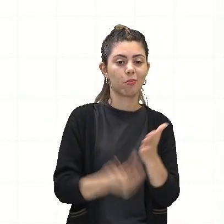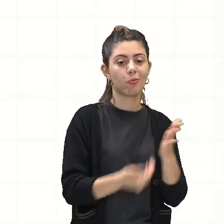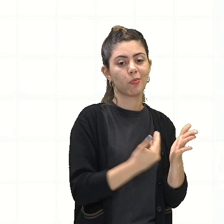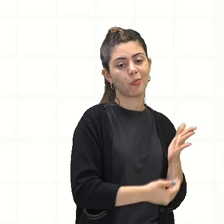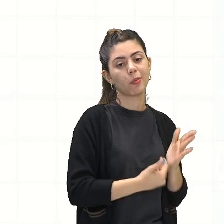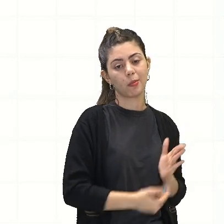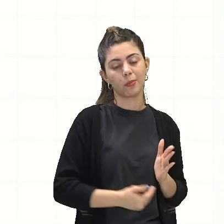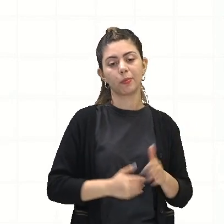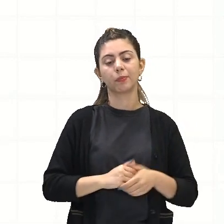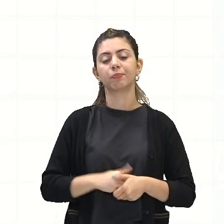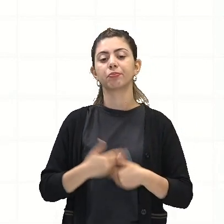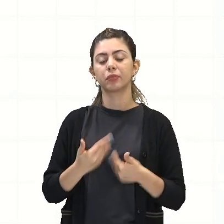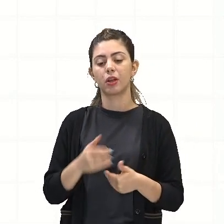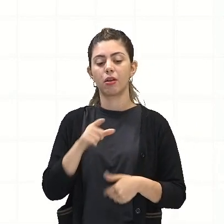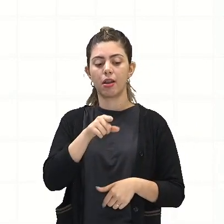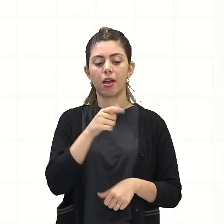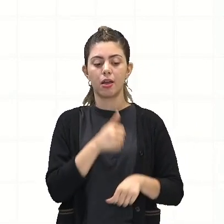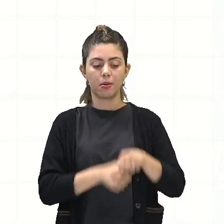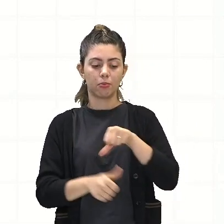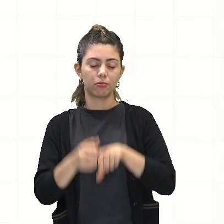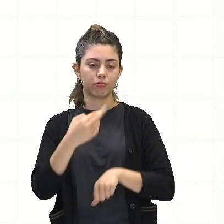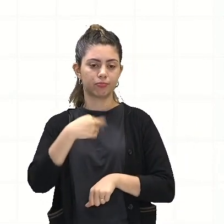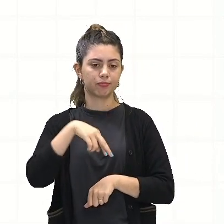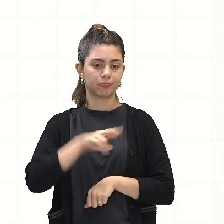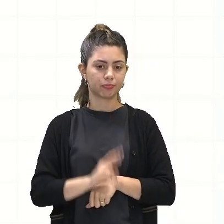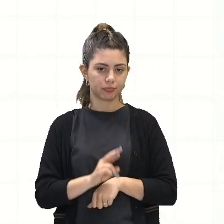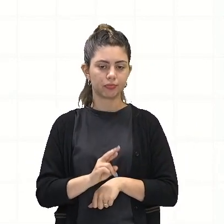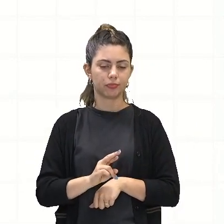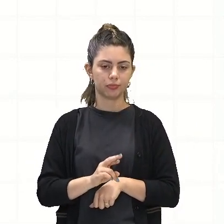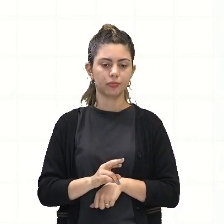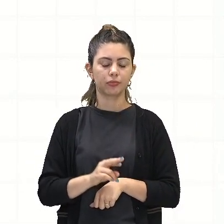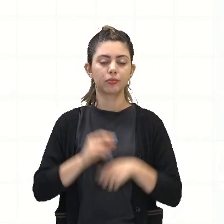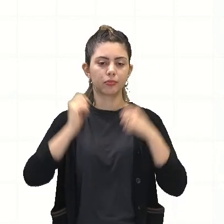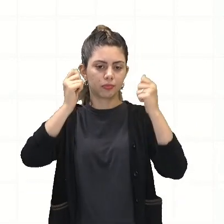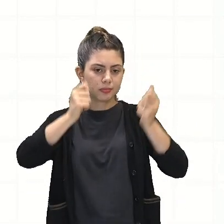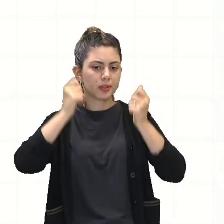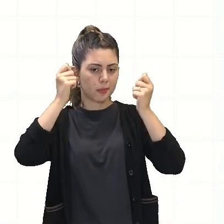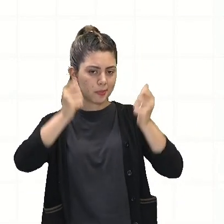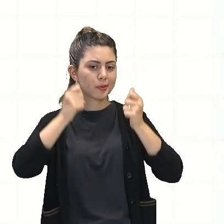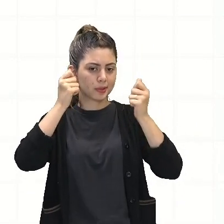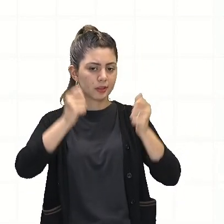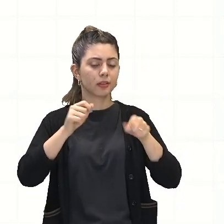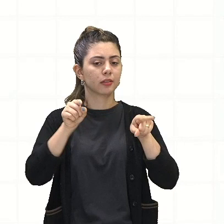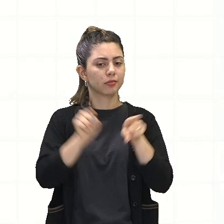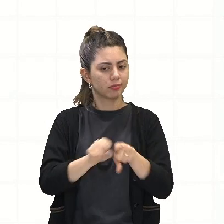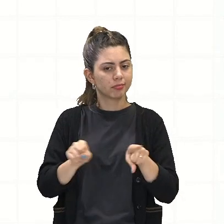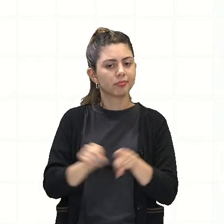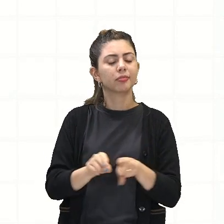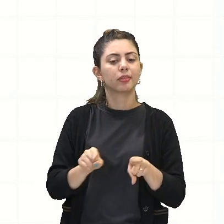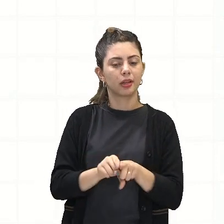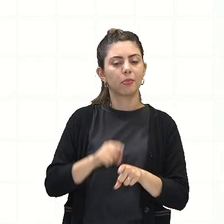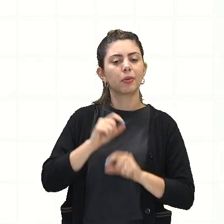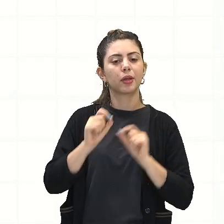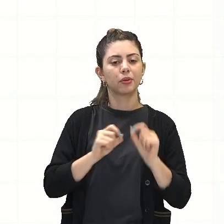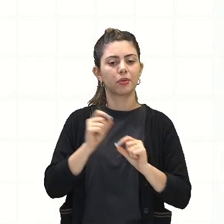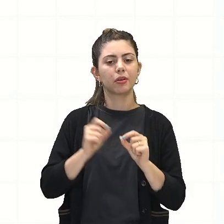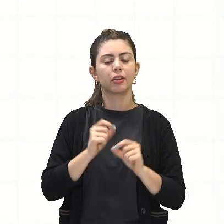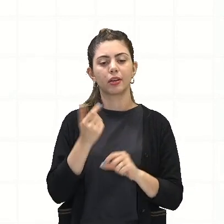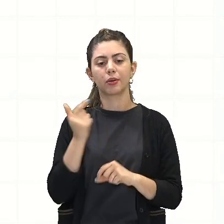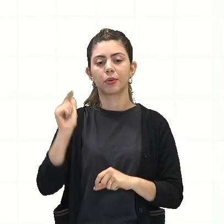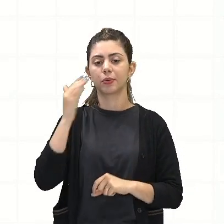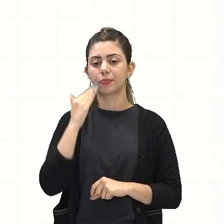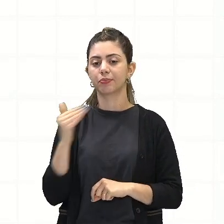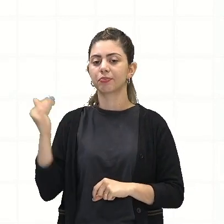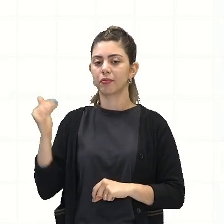mais fortalecidas. E também vai dar uma ênfase na educação, uma vez que a Igreja